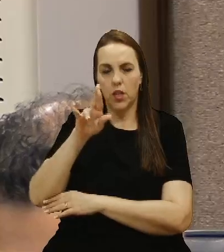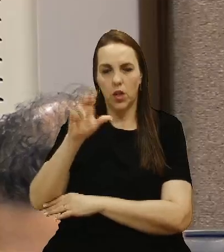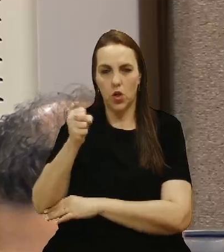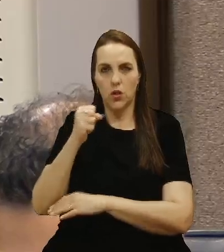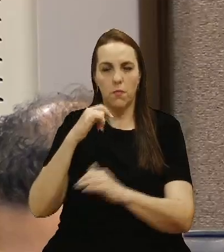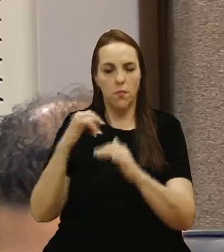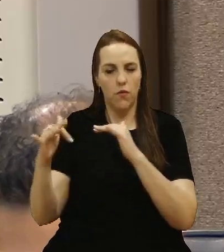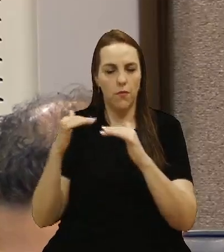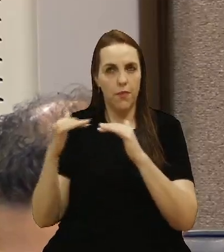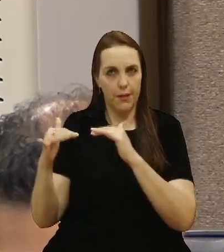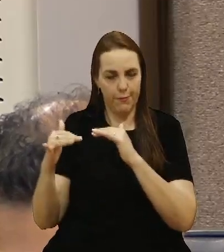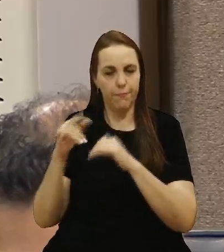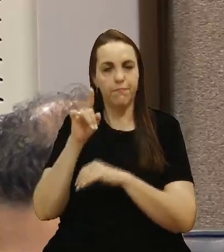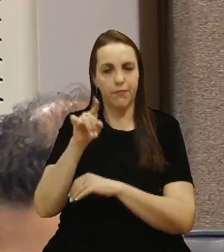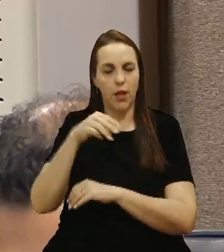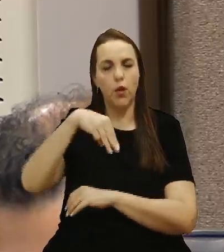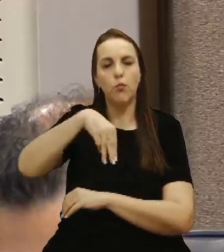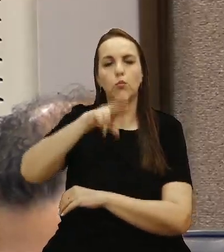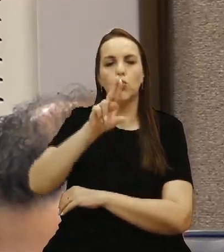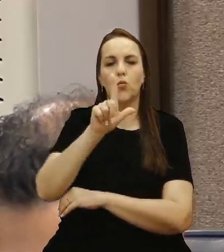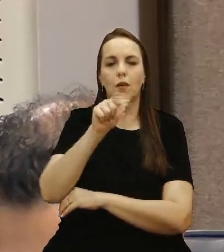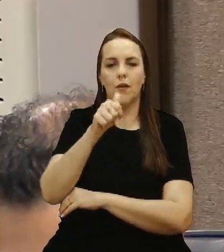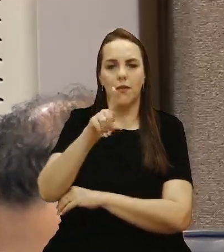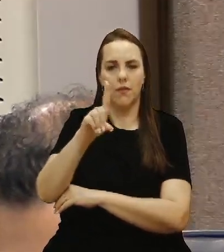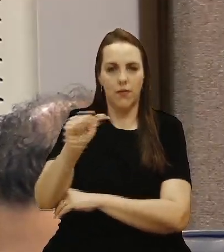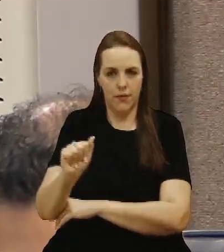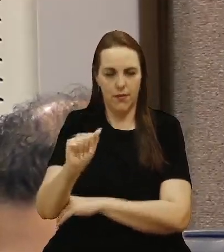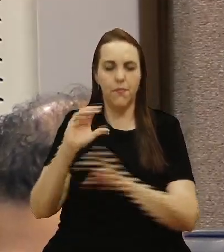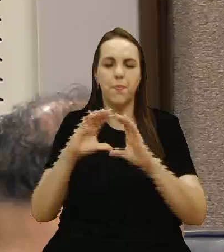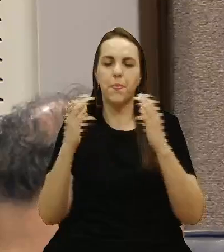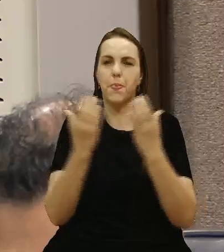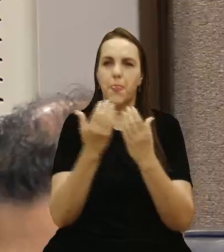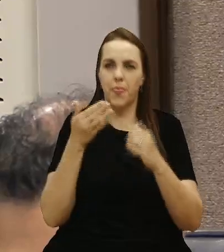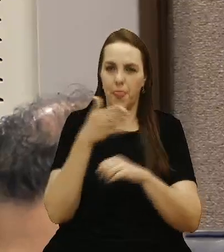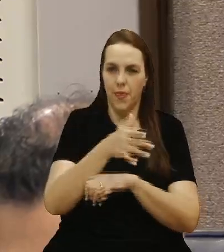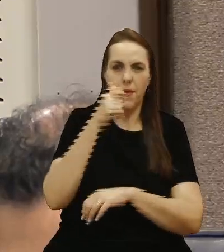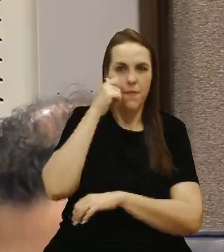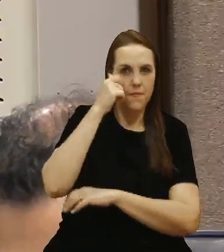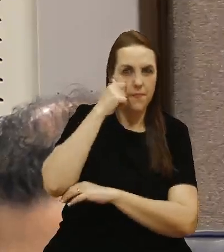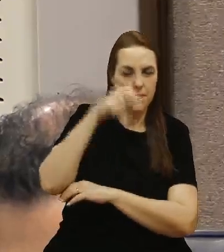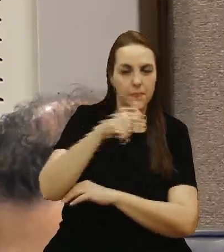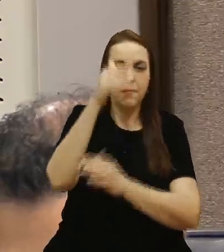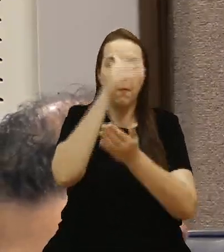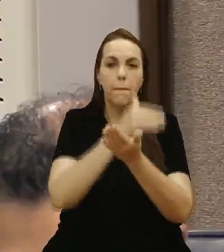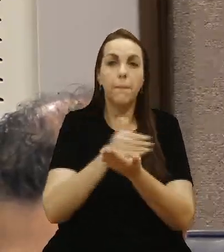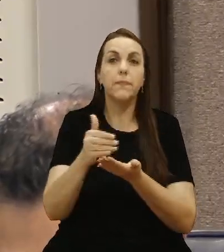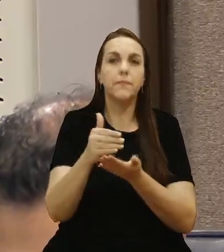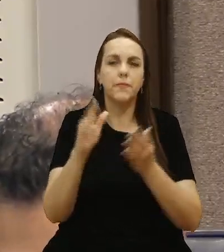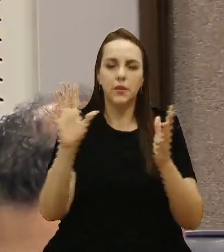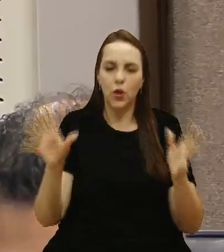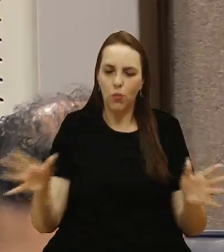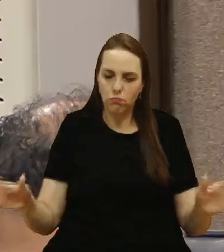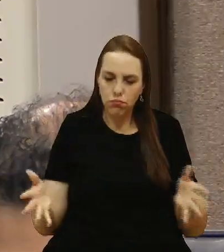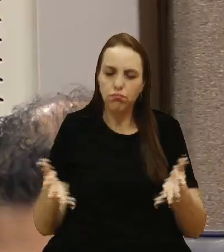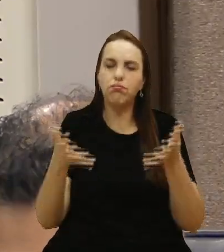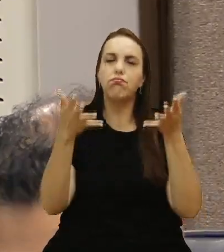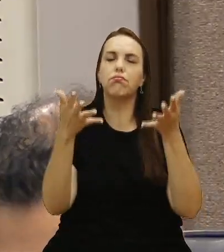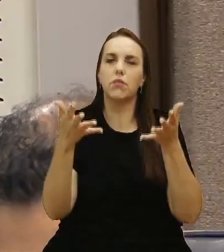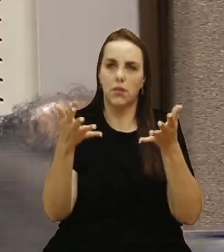a comunidade se fez presente. É o pontapé inicial para nós darmos vida